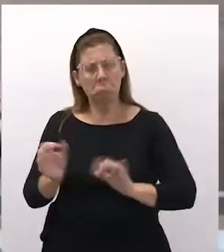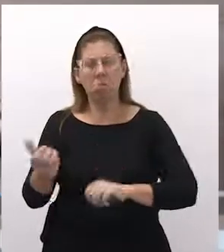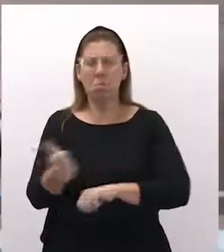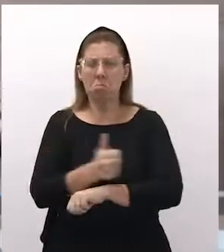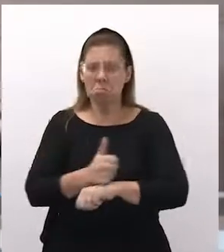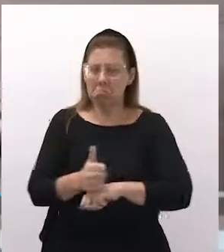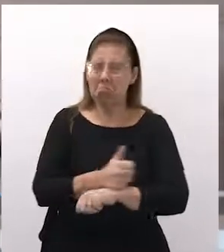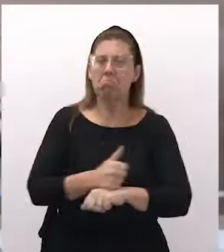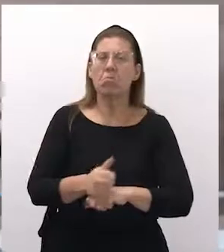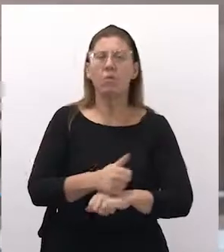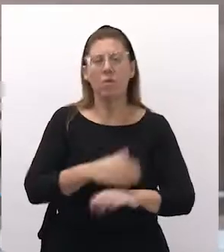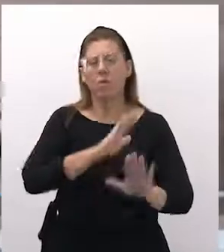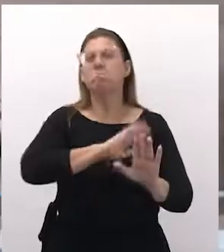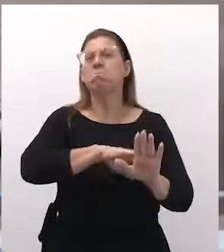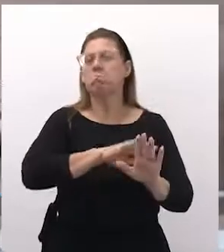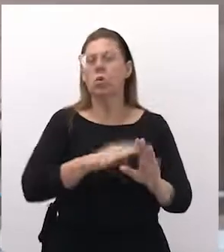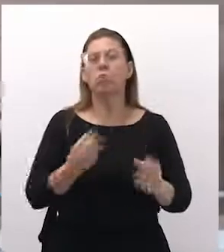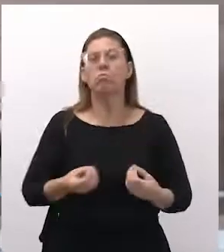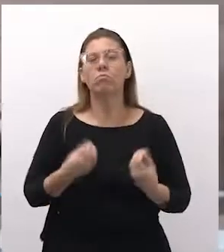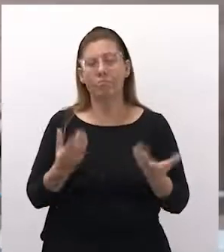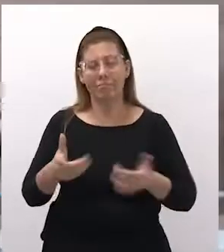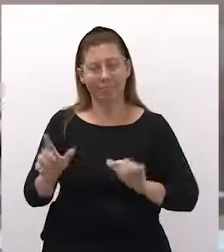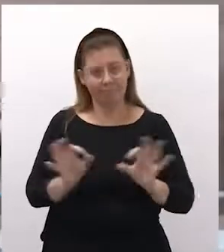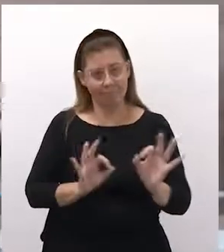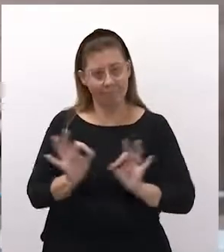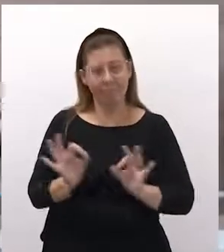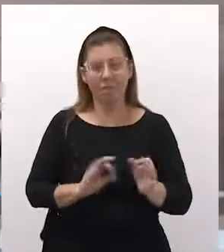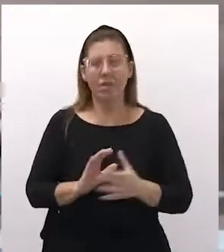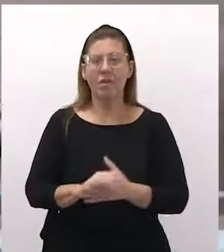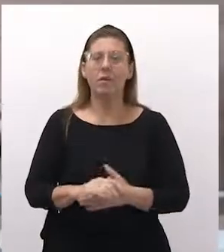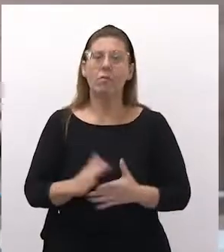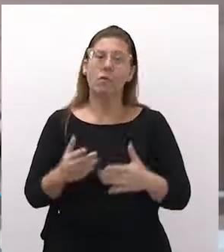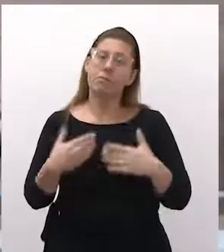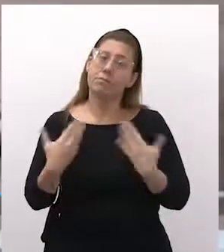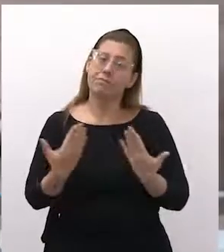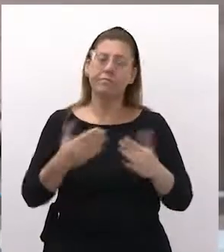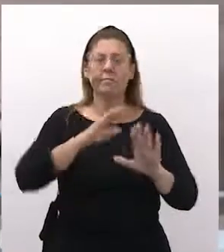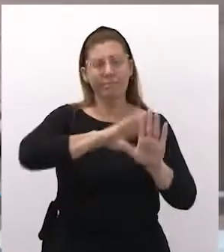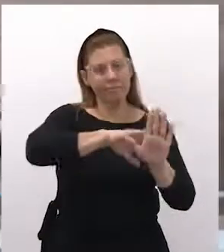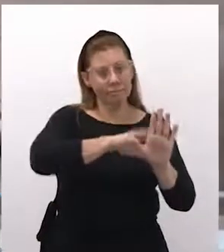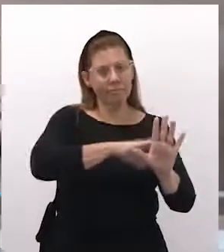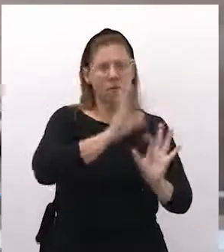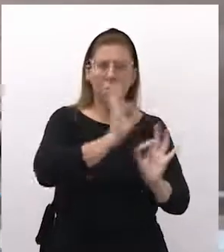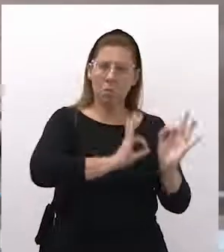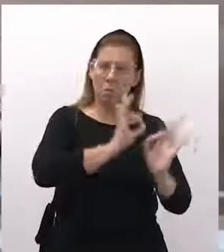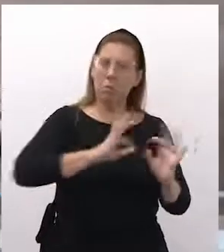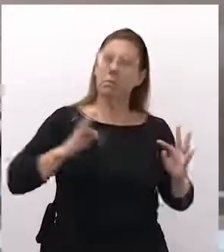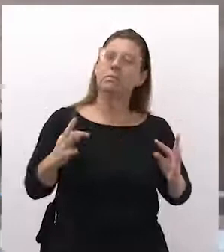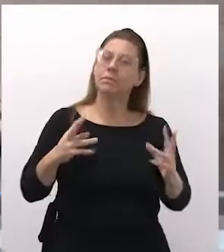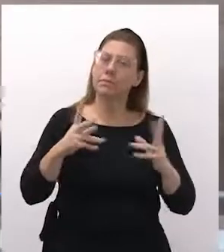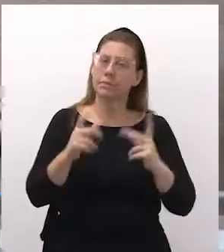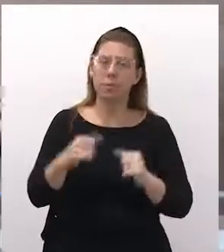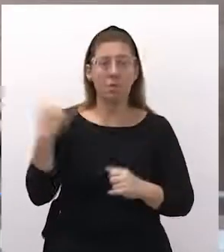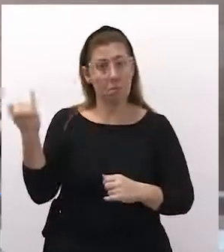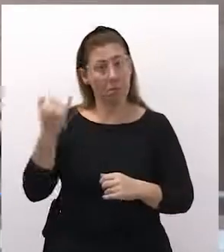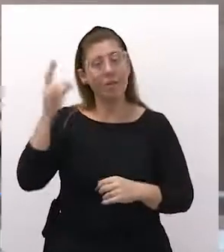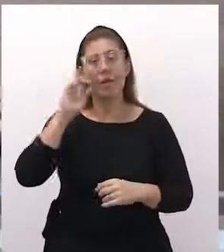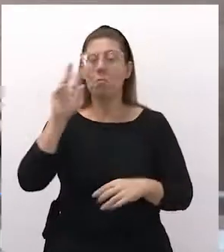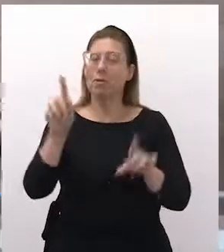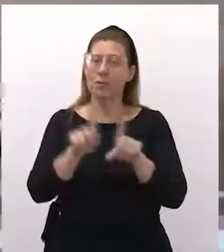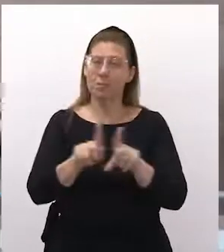né, uma atividade como essa, e que está nos bastidores, muitas vezes de não ver, mas eu acho que é importante a gente